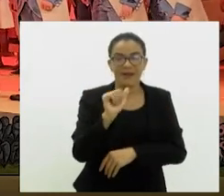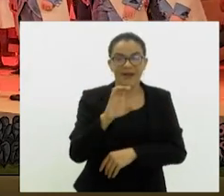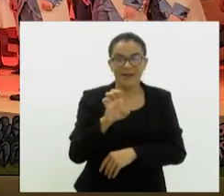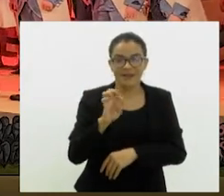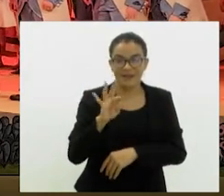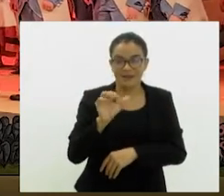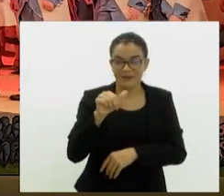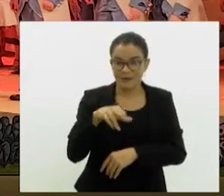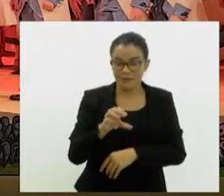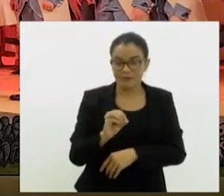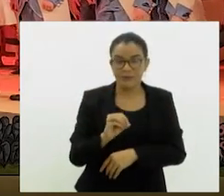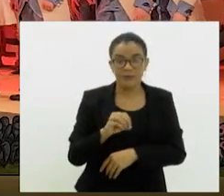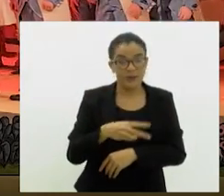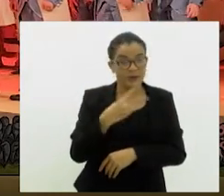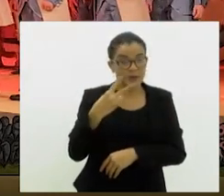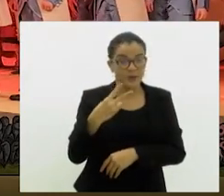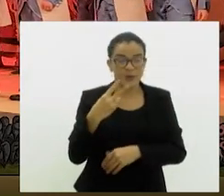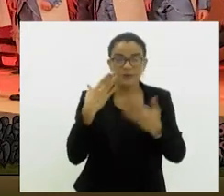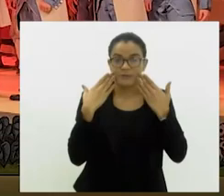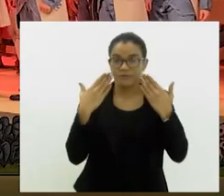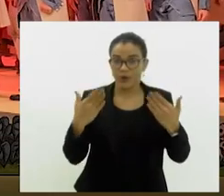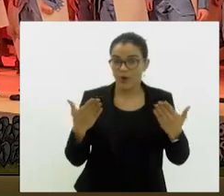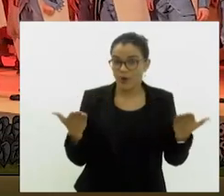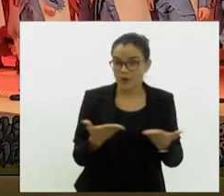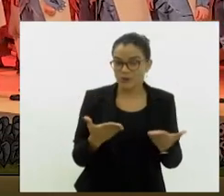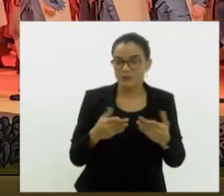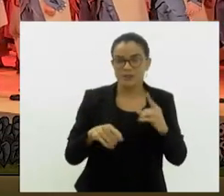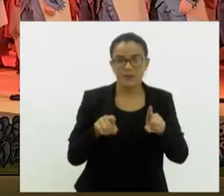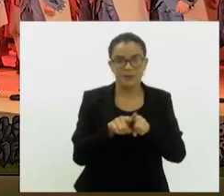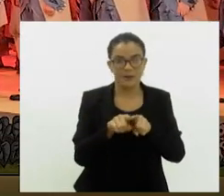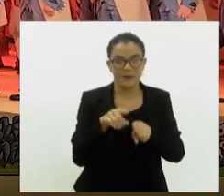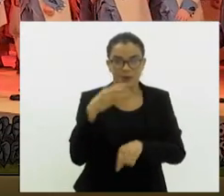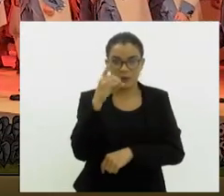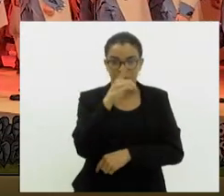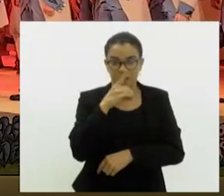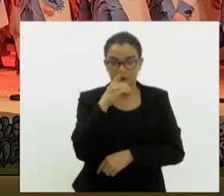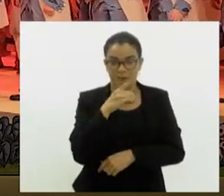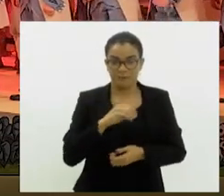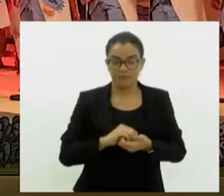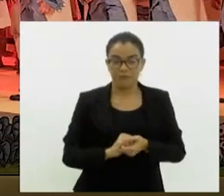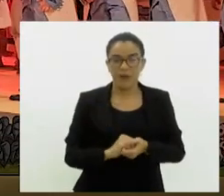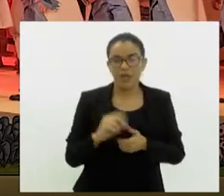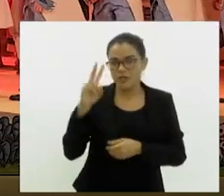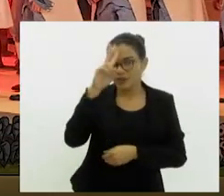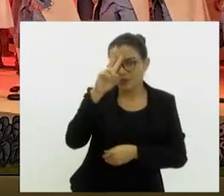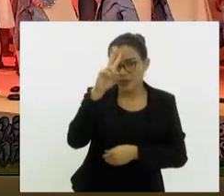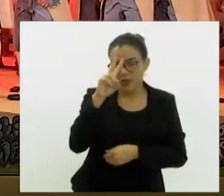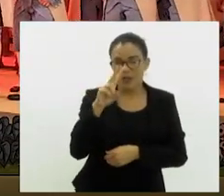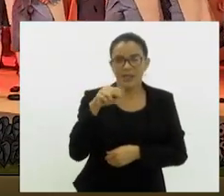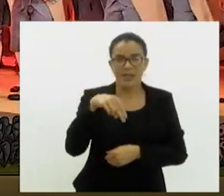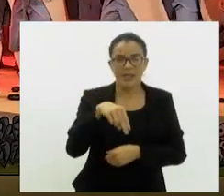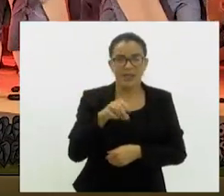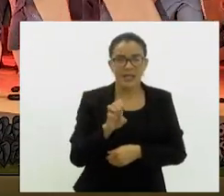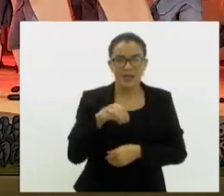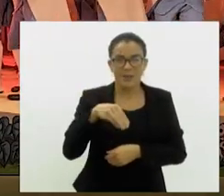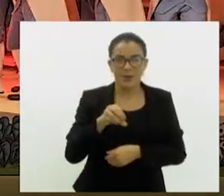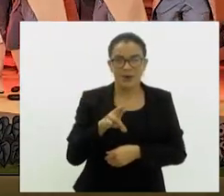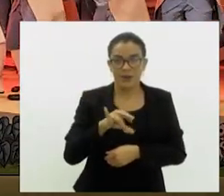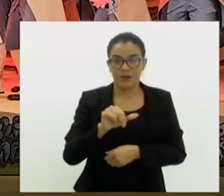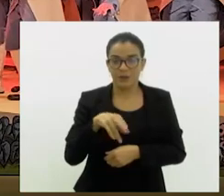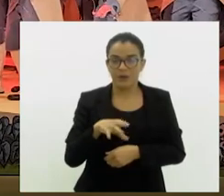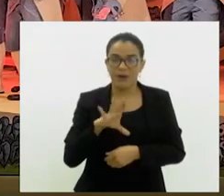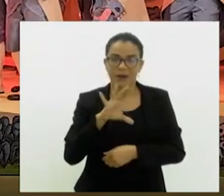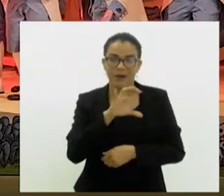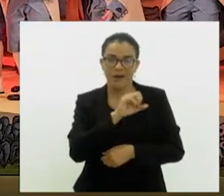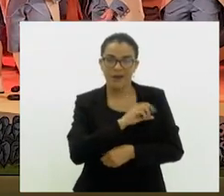ter mais duas apresentações, hoje e domingo. Nesta montagem, a história de Nemorino, um agricultor apaixonado pela